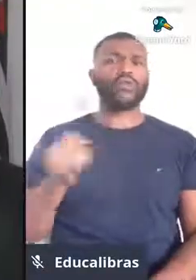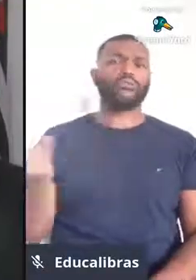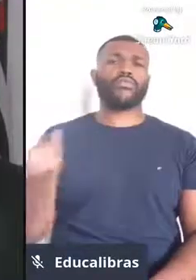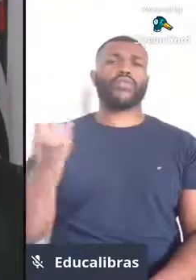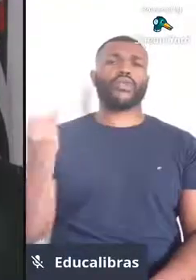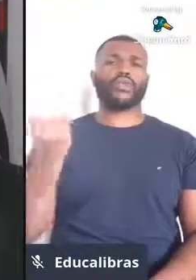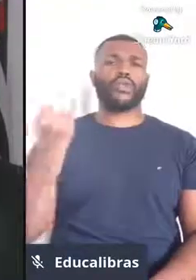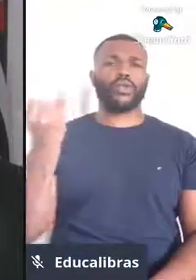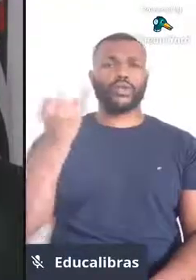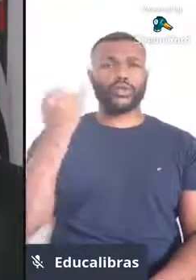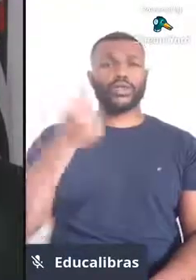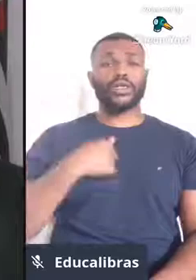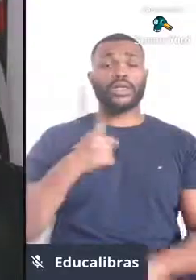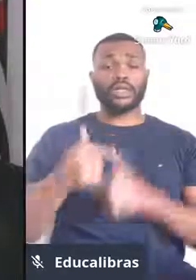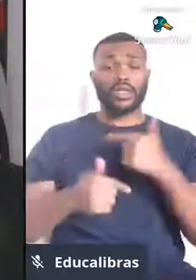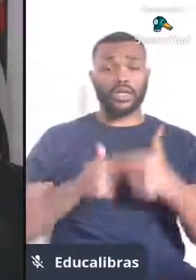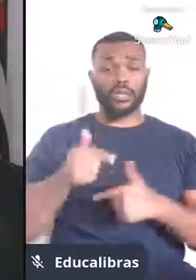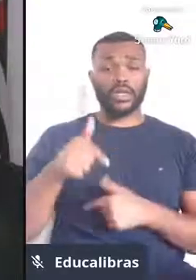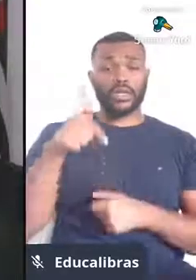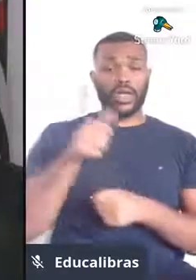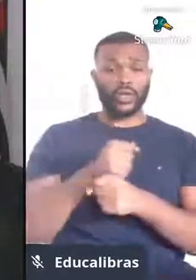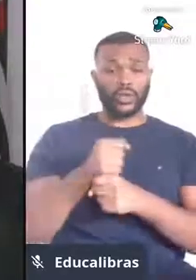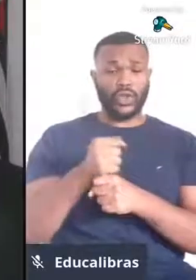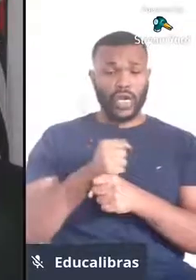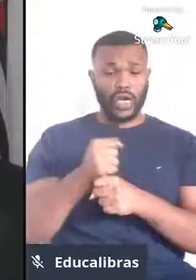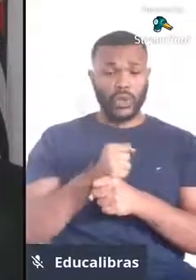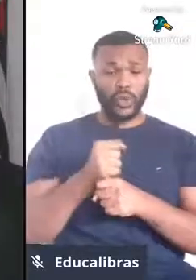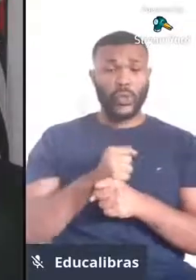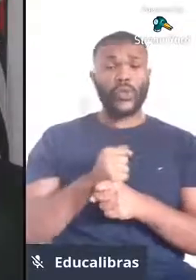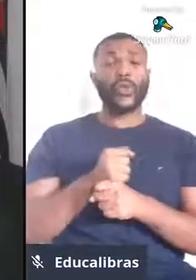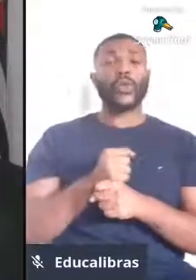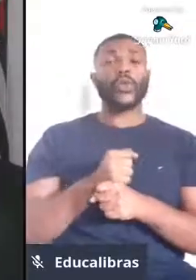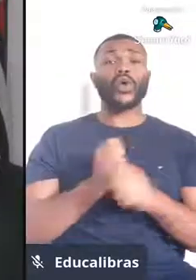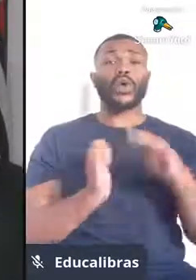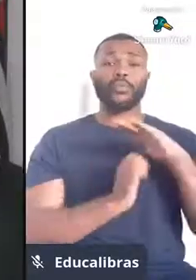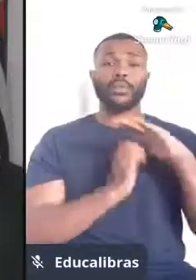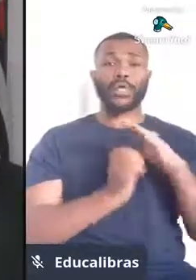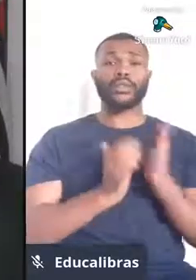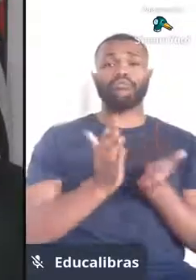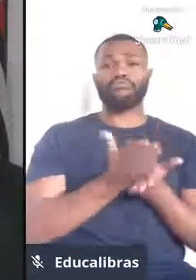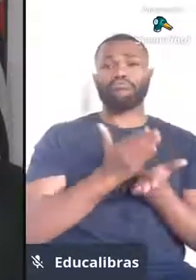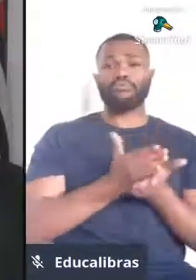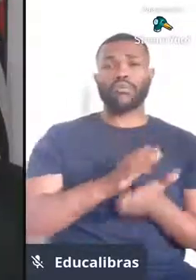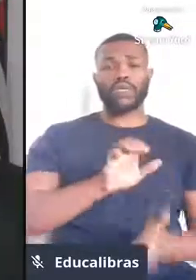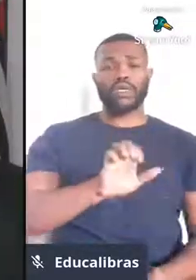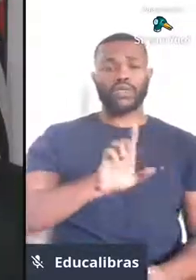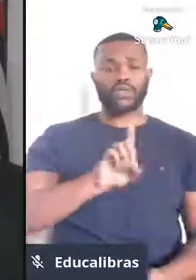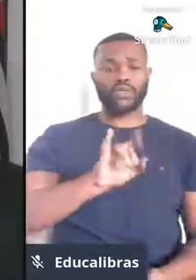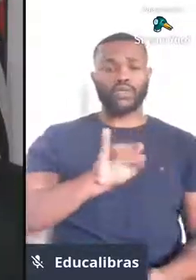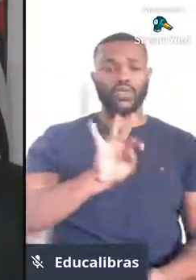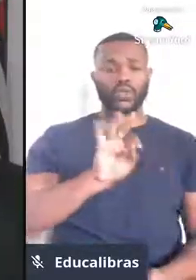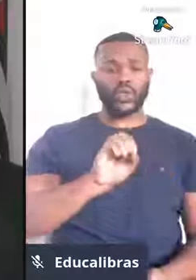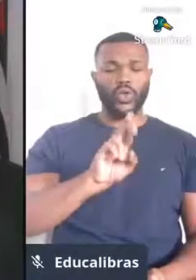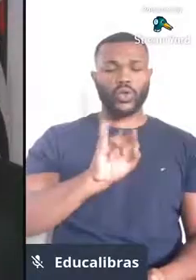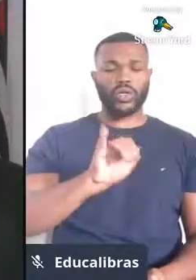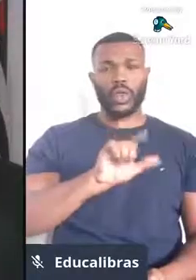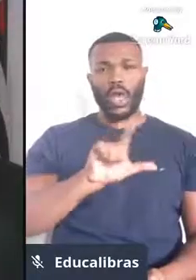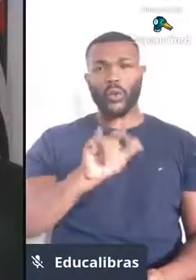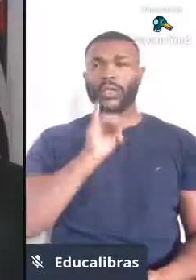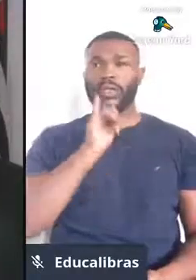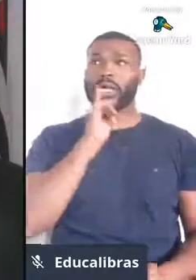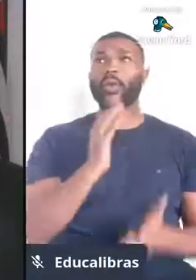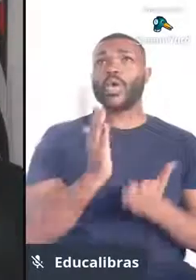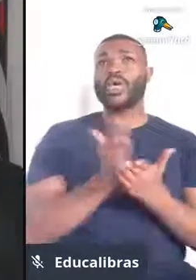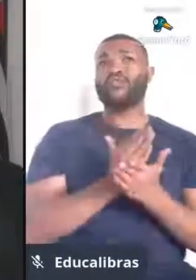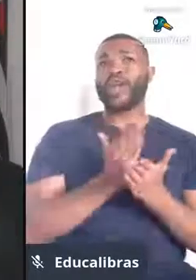Eu trabalhei 7 anos no mercado editorial, né? E uma das grandes discussões era, bom, livrarias físicas ou livrarias